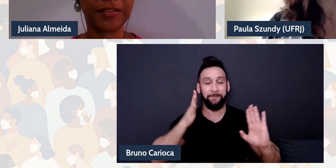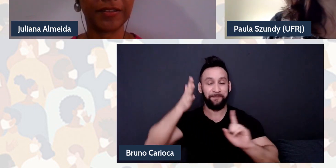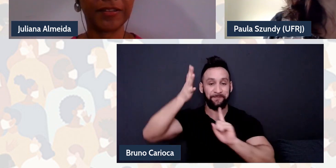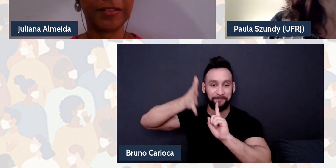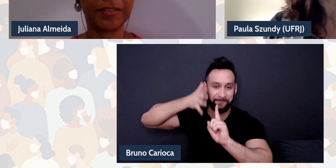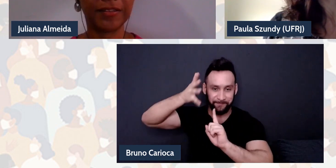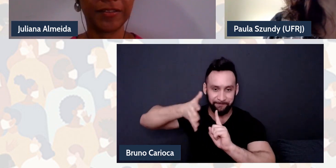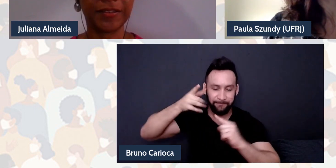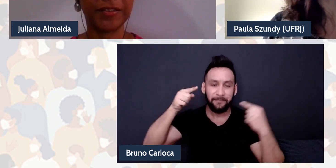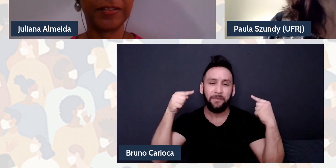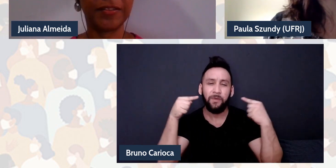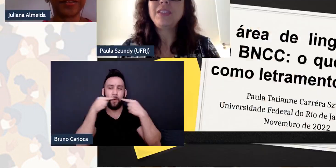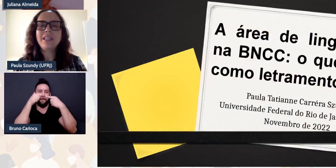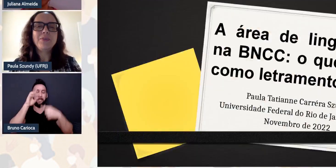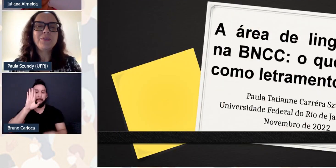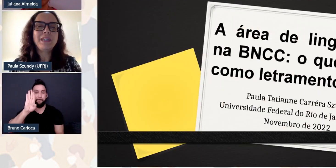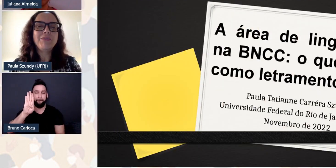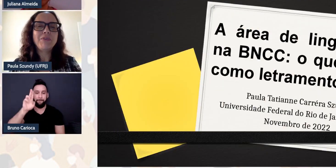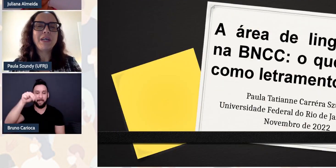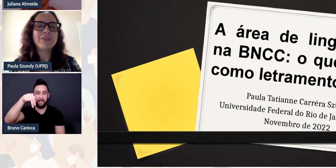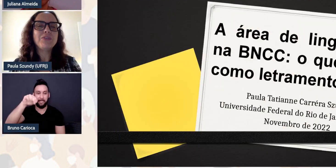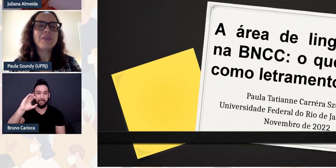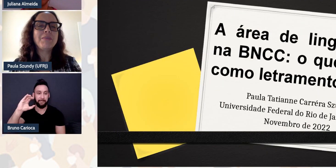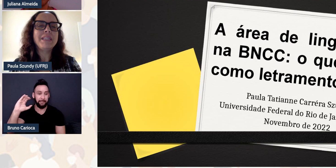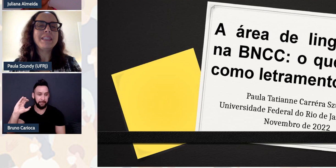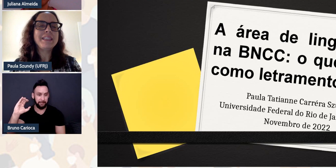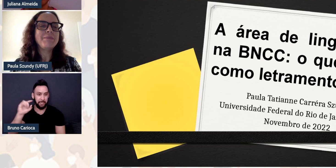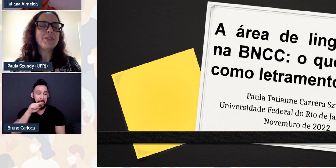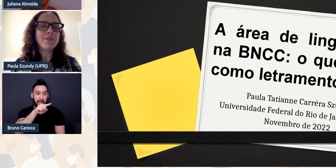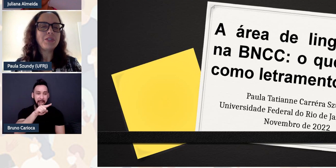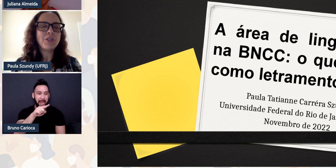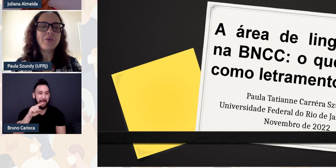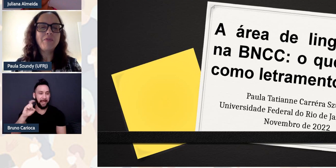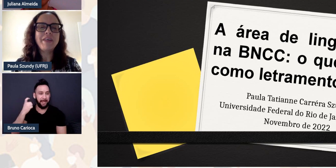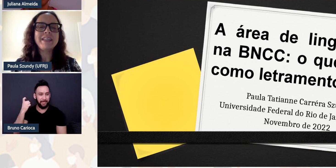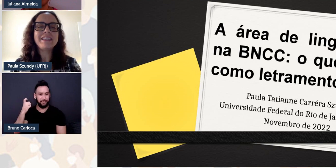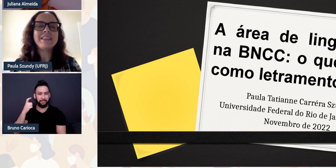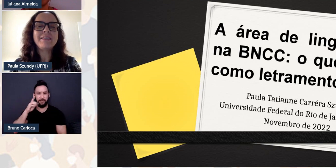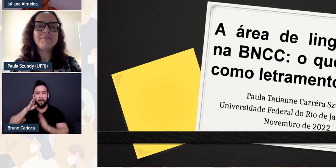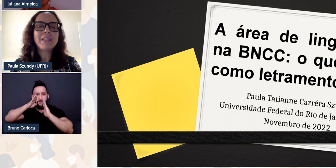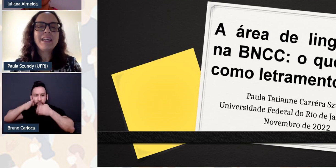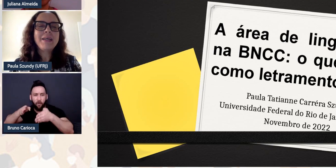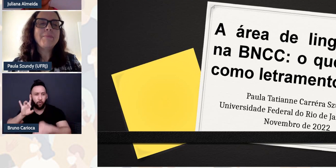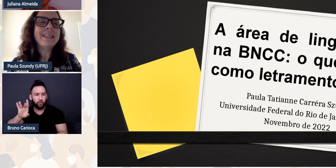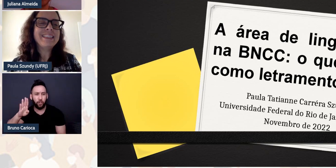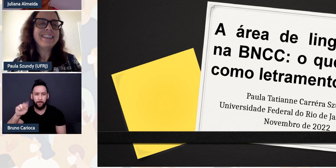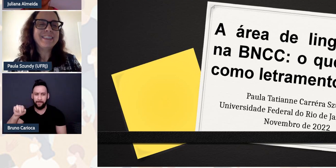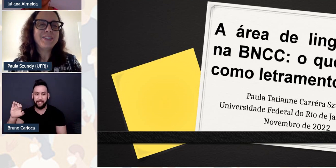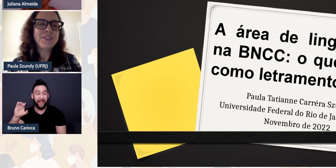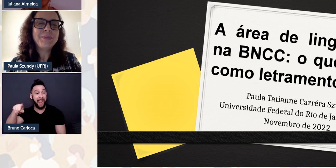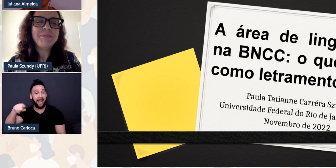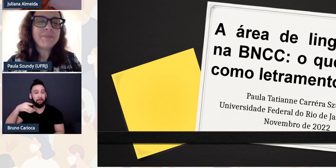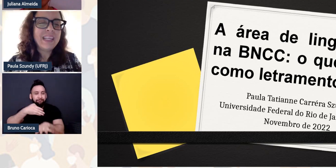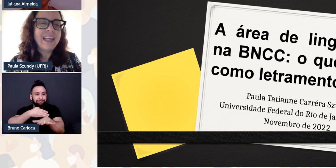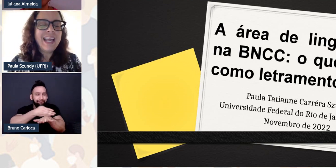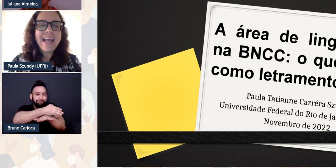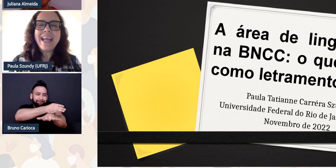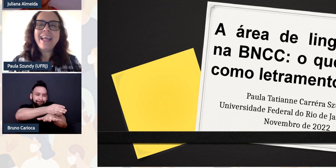na BNCC, né? Embora a Luciana não tenha focado só na BNCC, mas eu acho que conversa